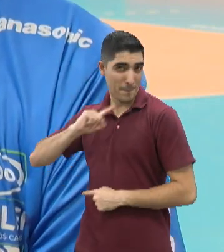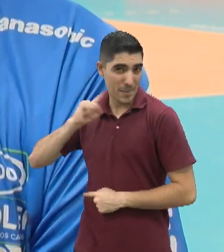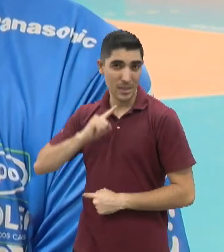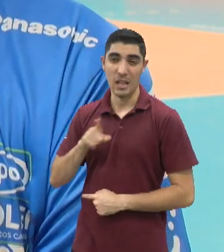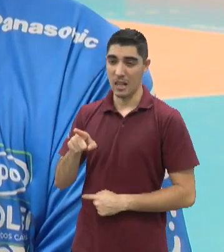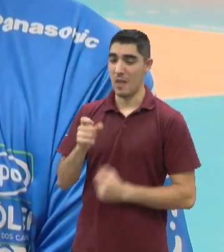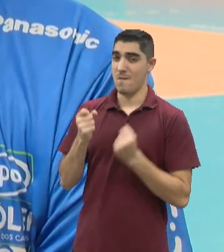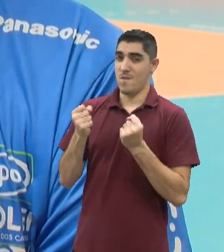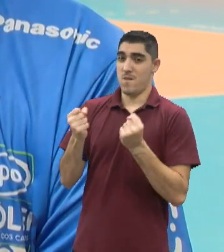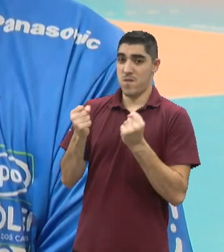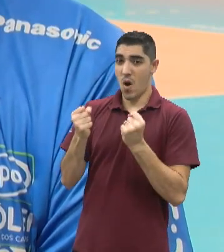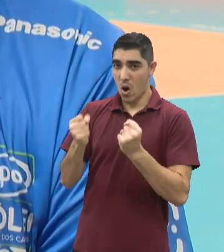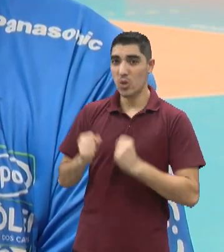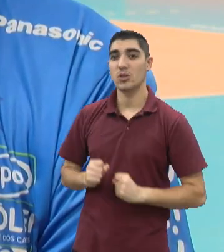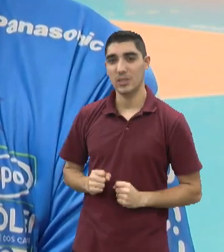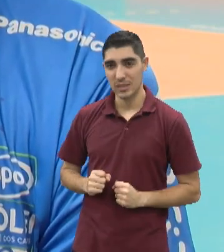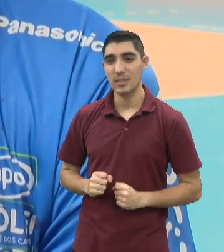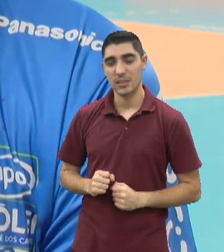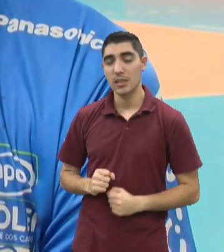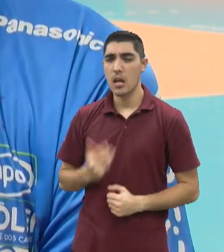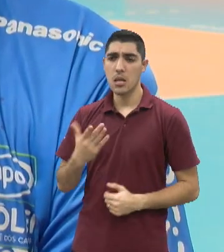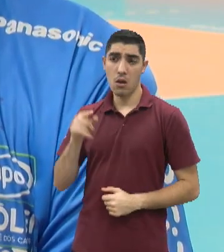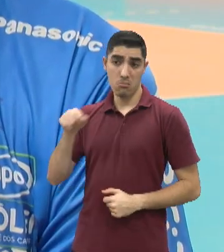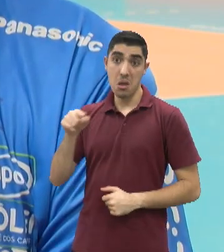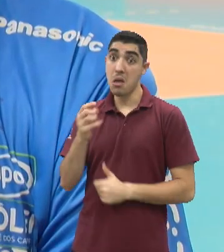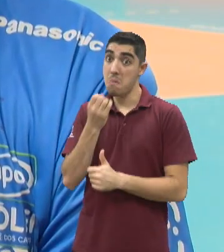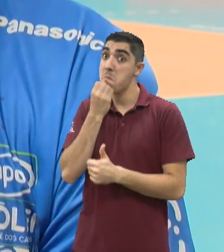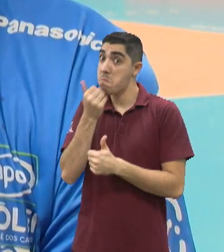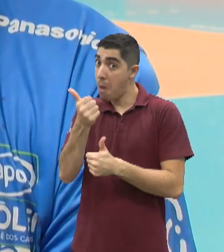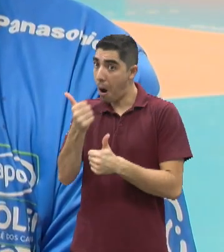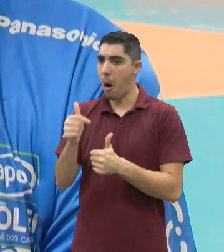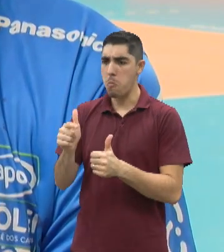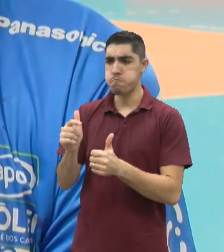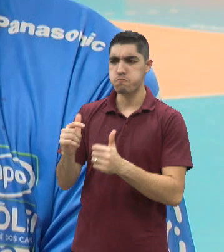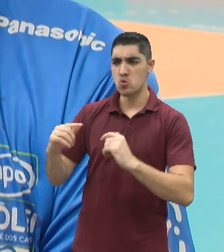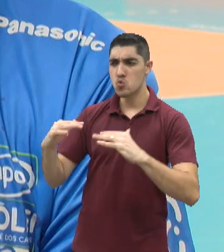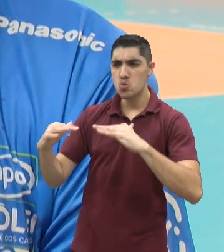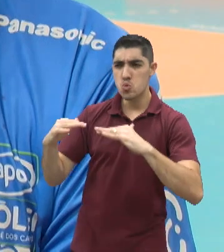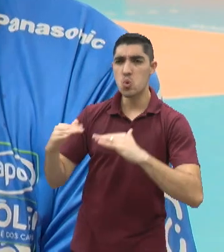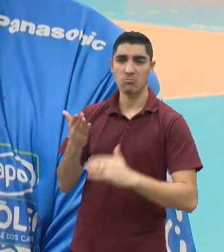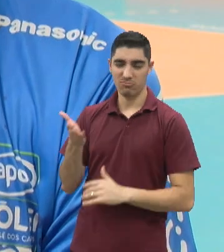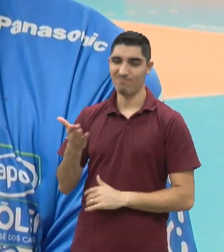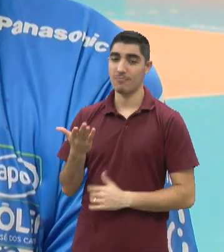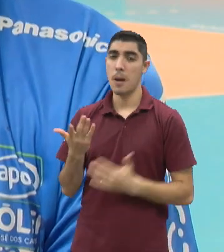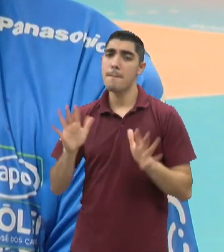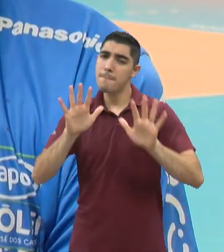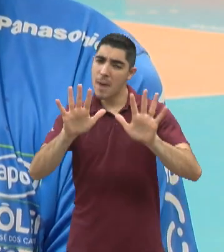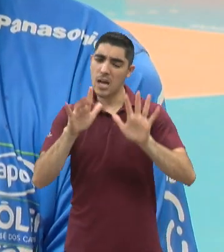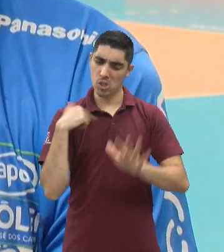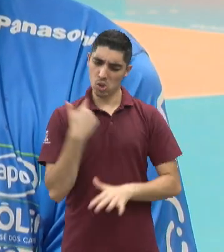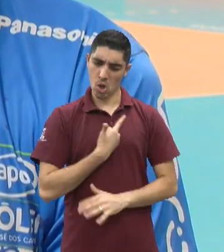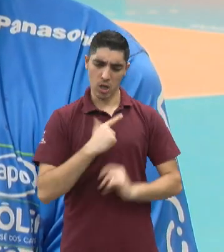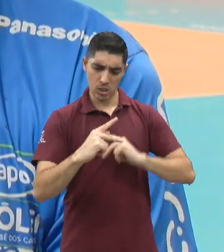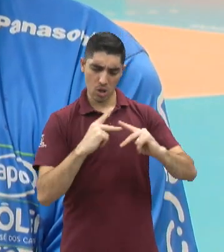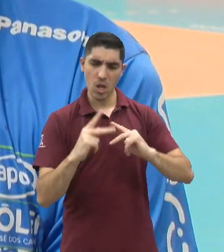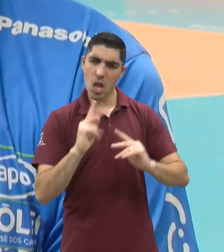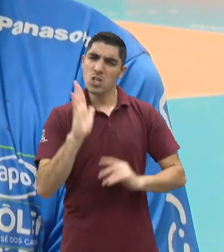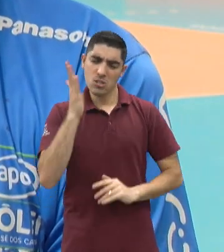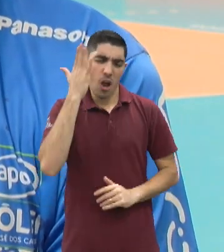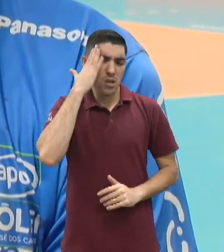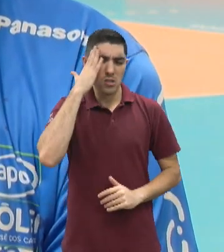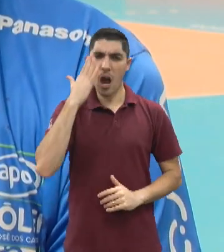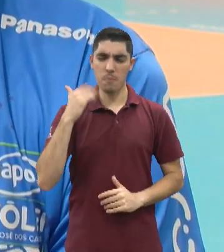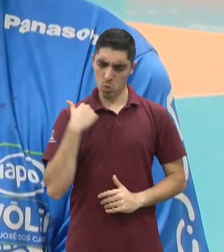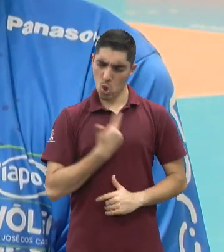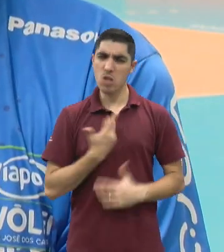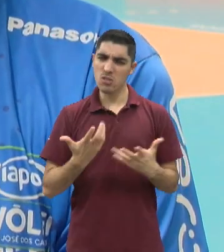está jogando bem neste início da temporada, então a gente sabe disso, mas está com muita vontade